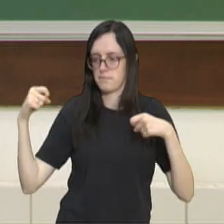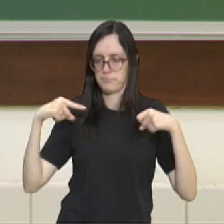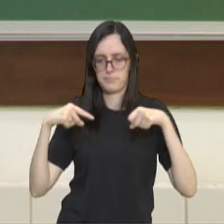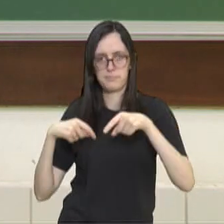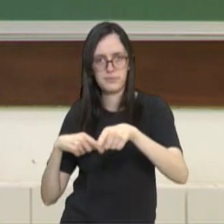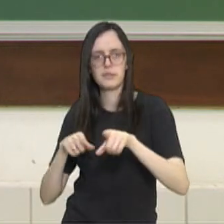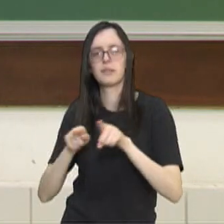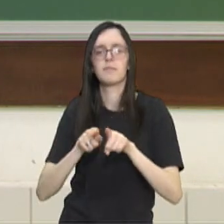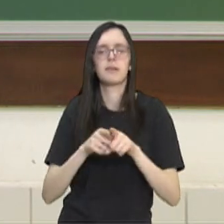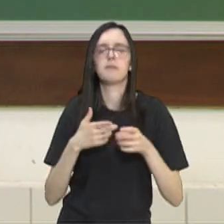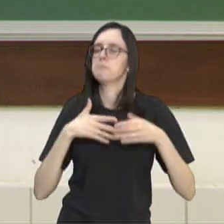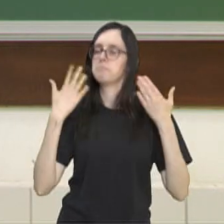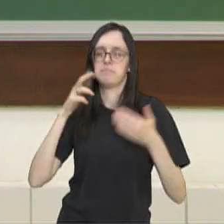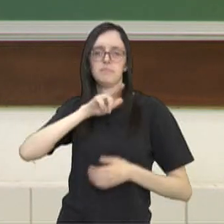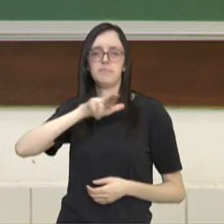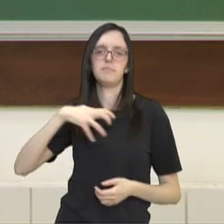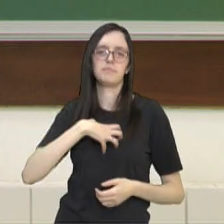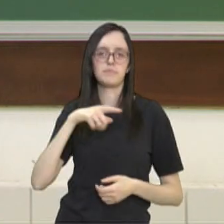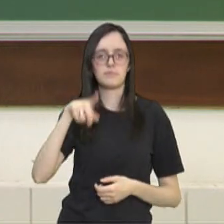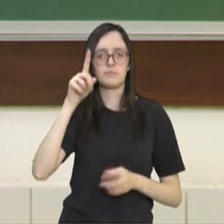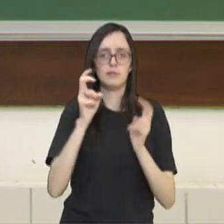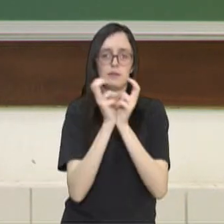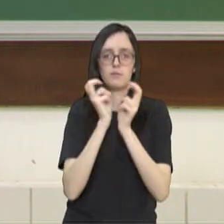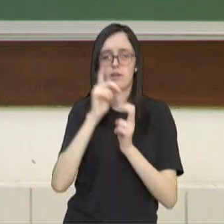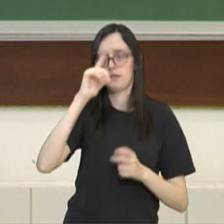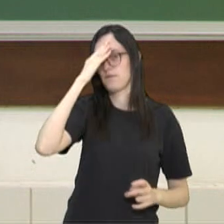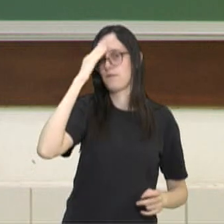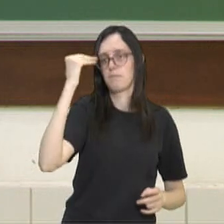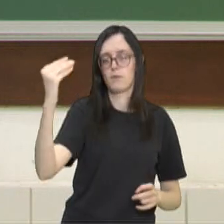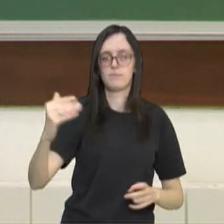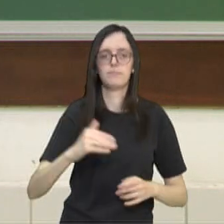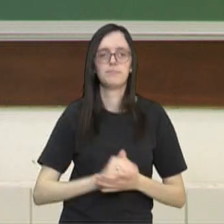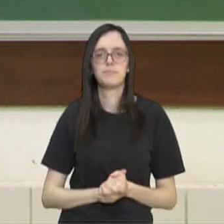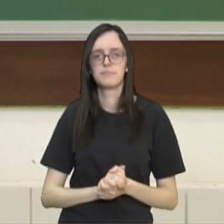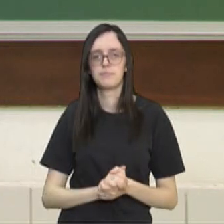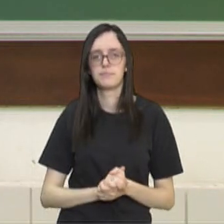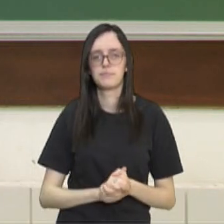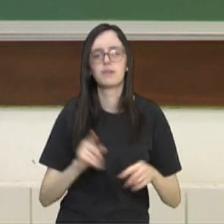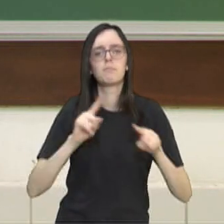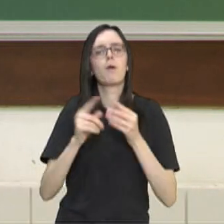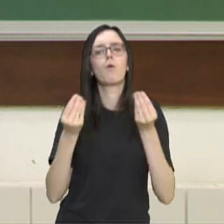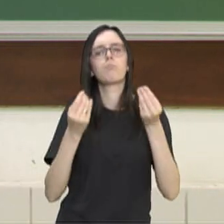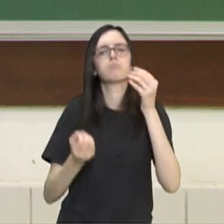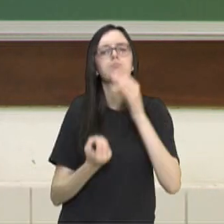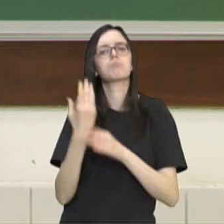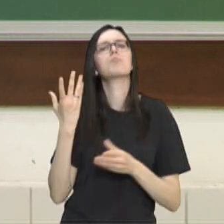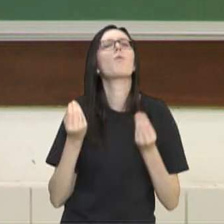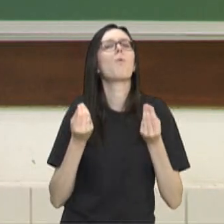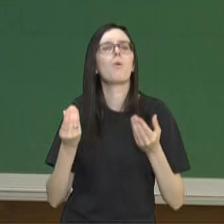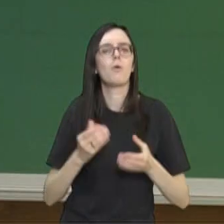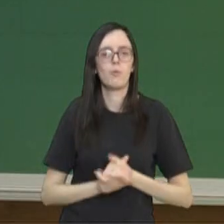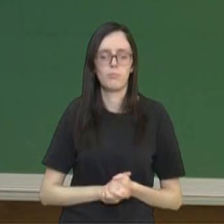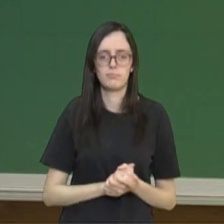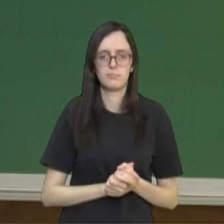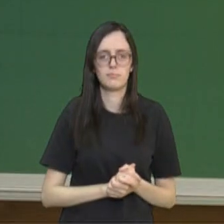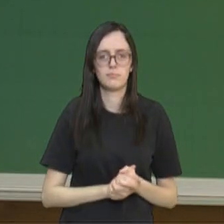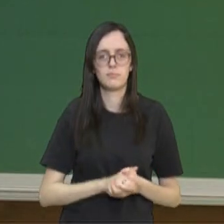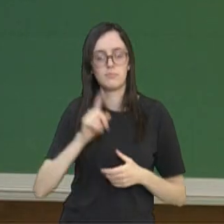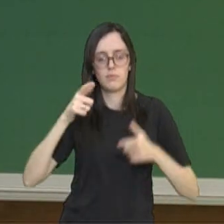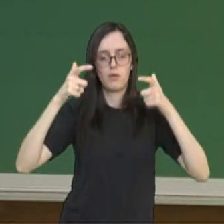qualquer cantinho, qualquer espaço, mesmo não tendo as traves, tendo 2 pedras, 2